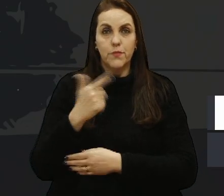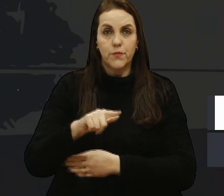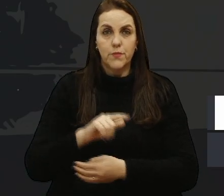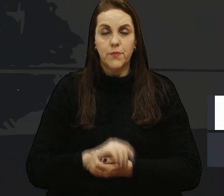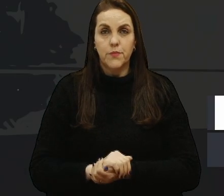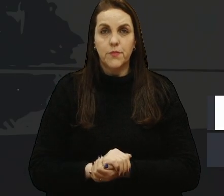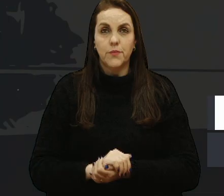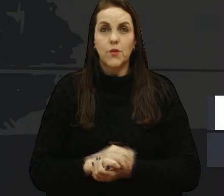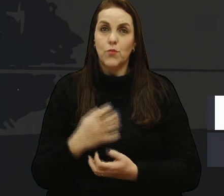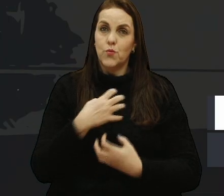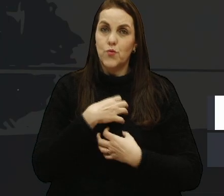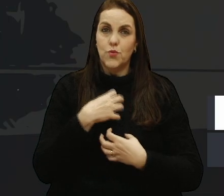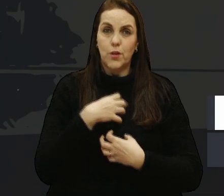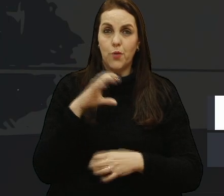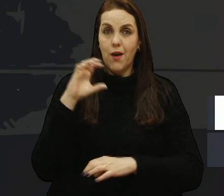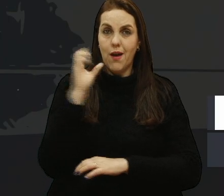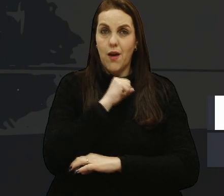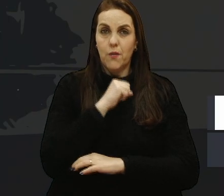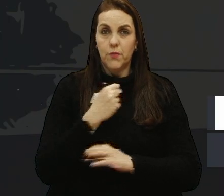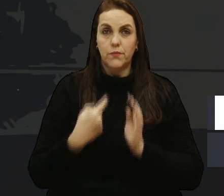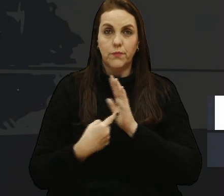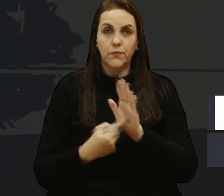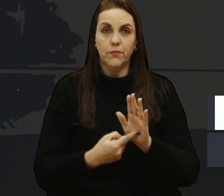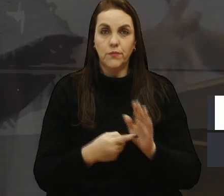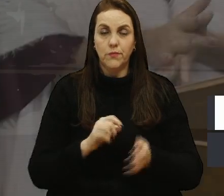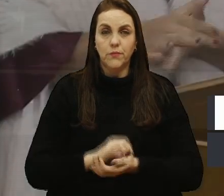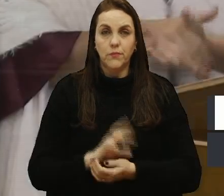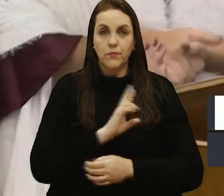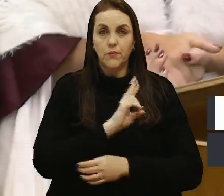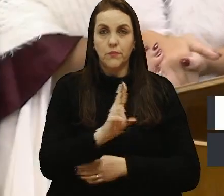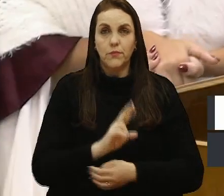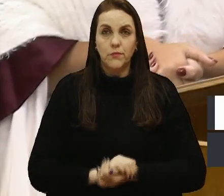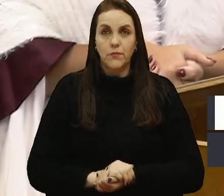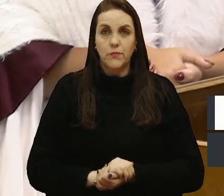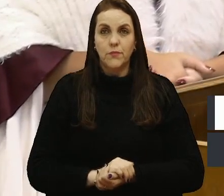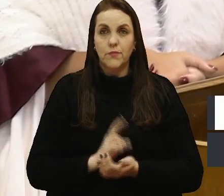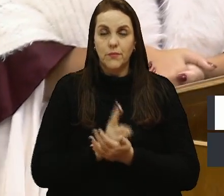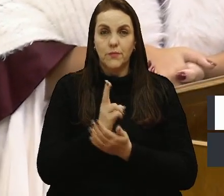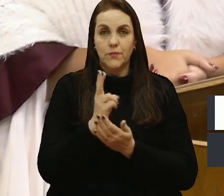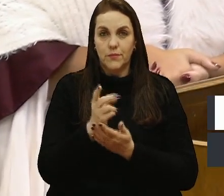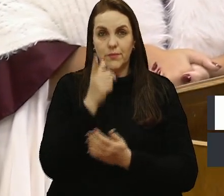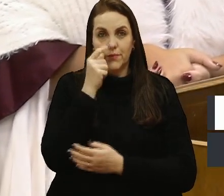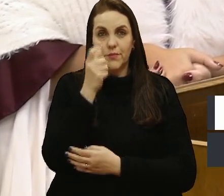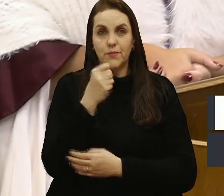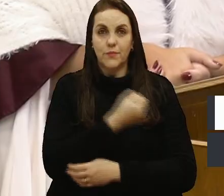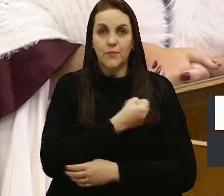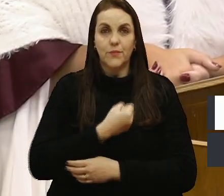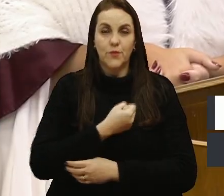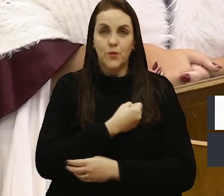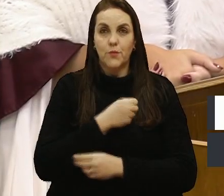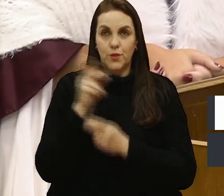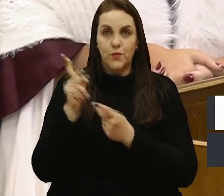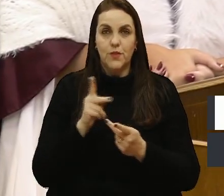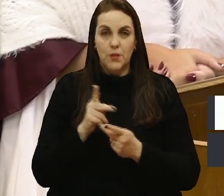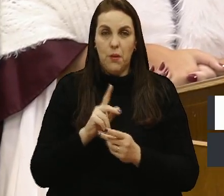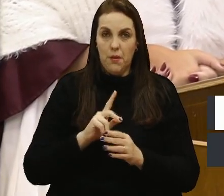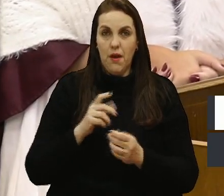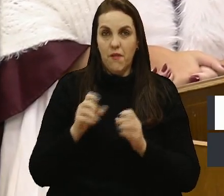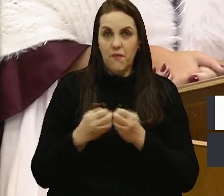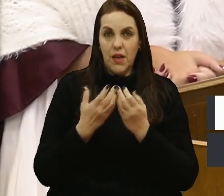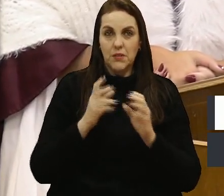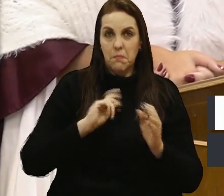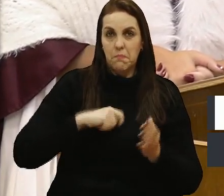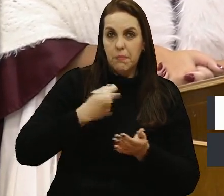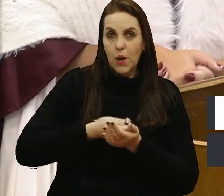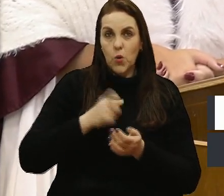né, foi uma forma bem rápida de apresentação dos resultados, porque sempre interessa o número de visitantes, se a festa se pagou ou não se pagou. Mas esse foi